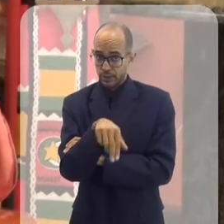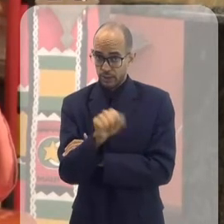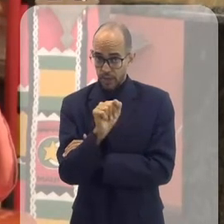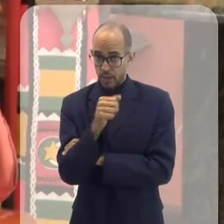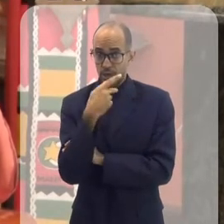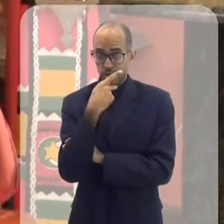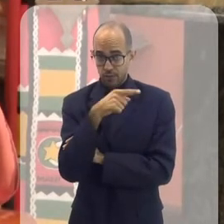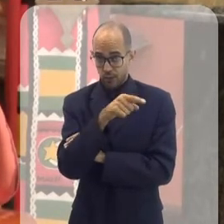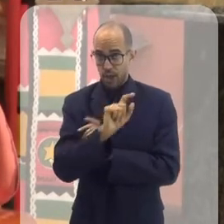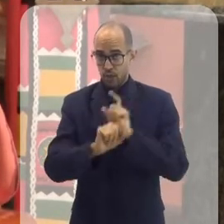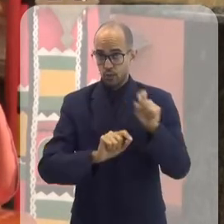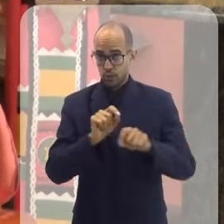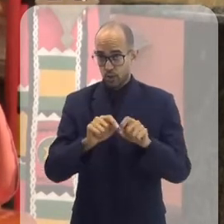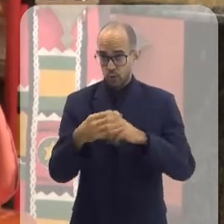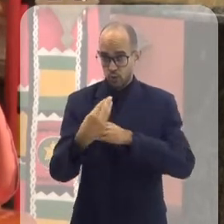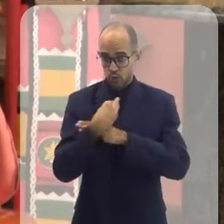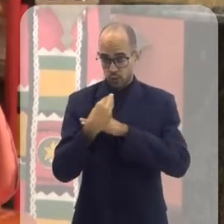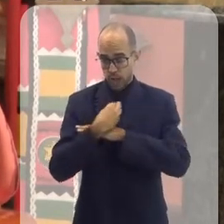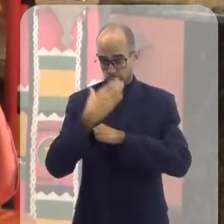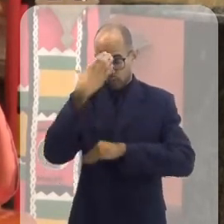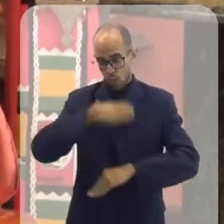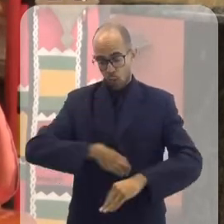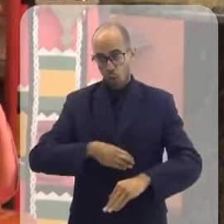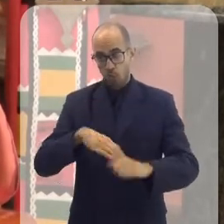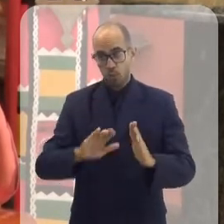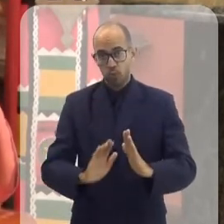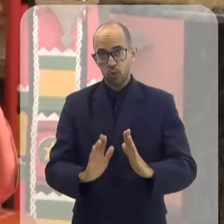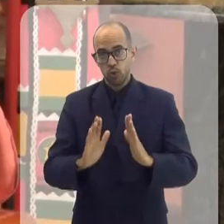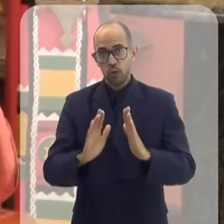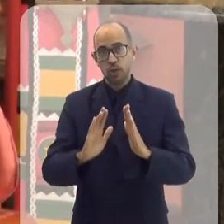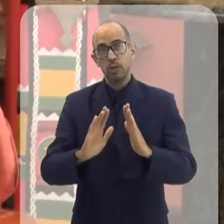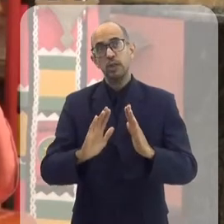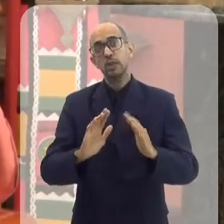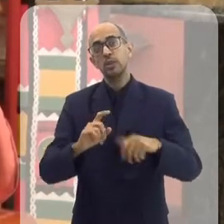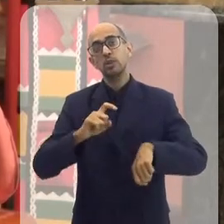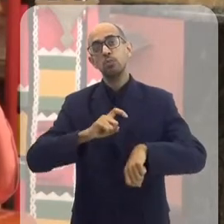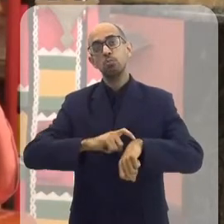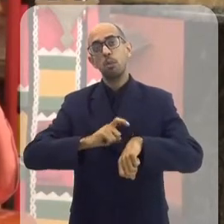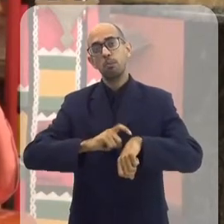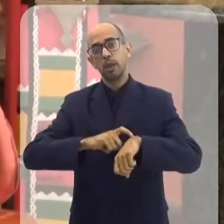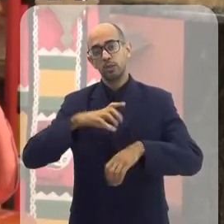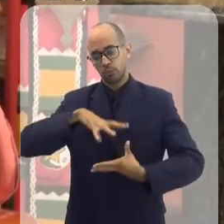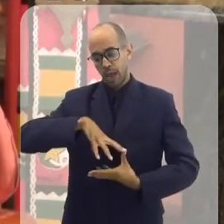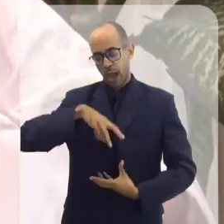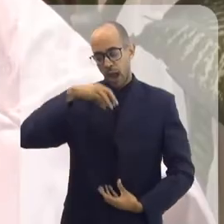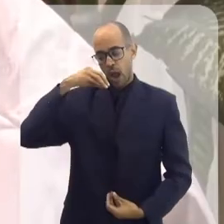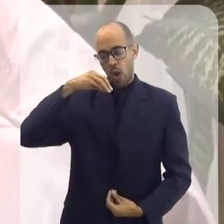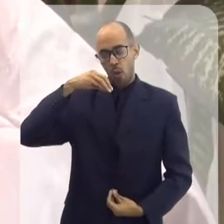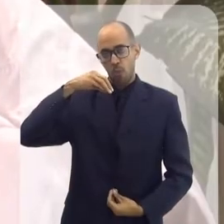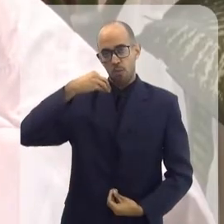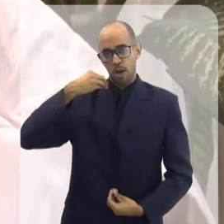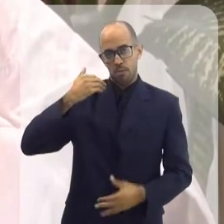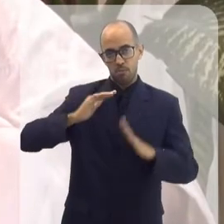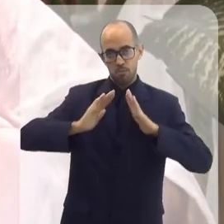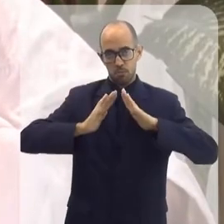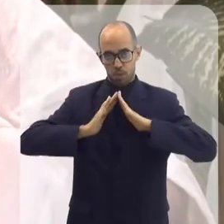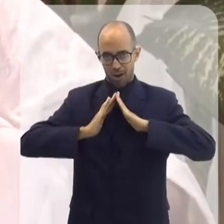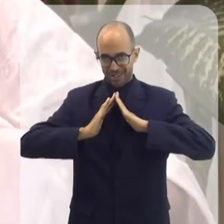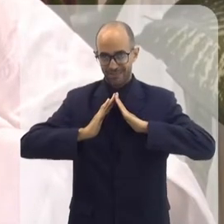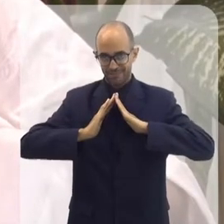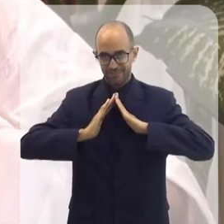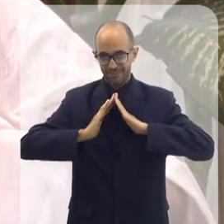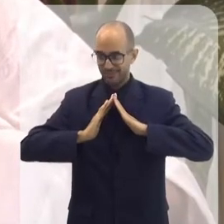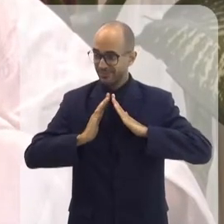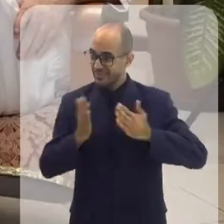é cuidar do corpo que hora minha alma habita e eu sempre achei